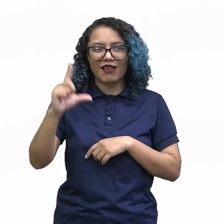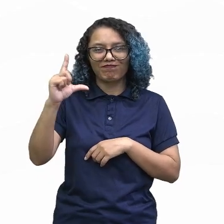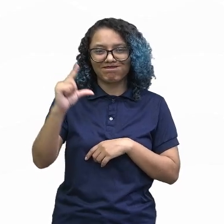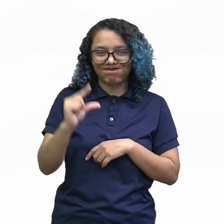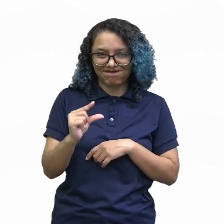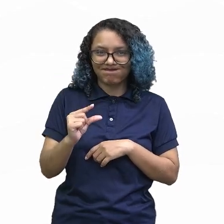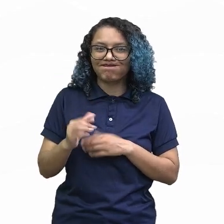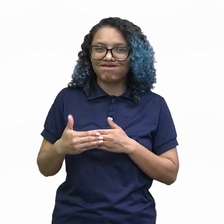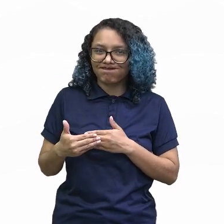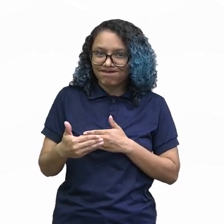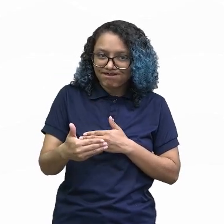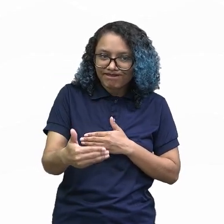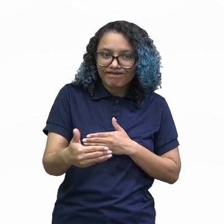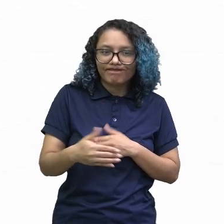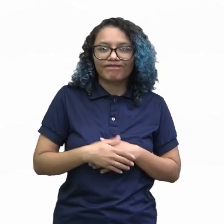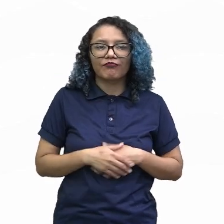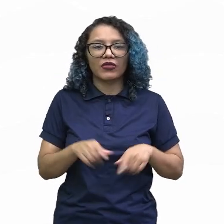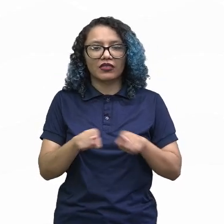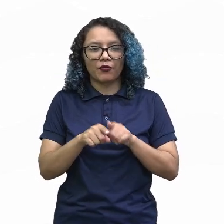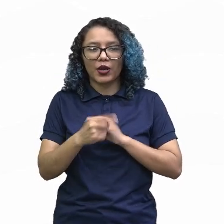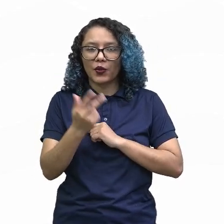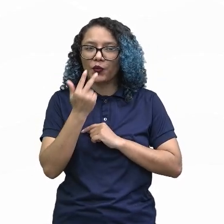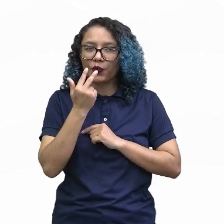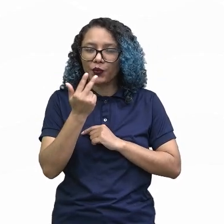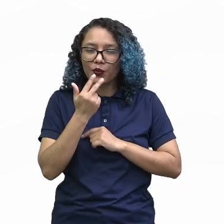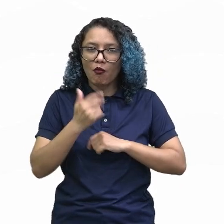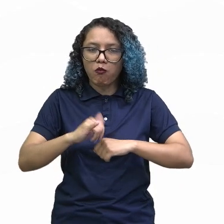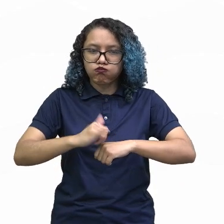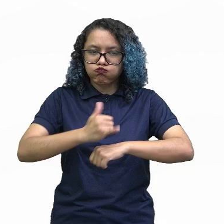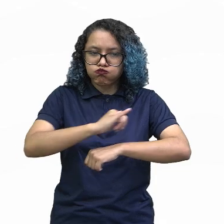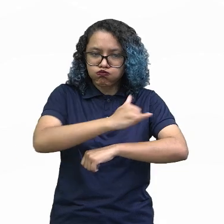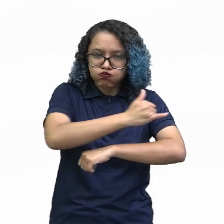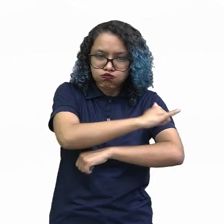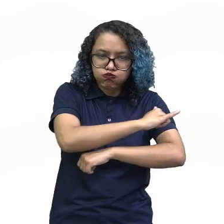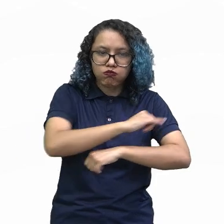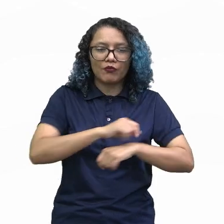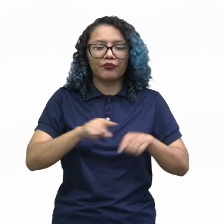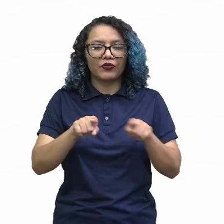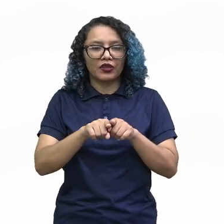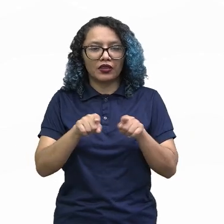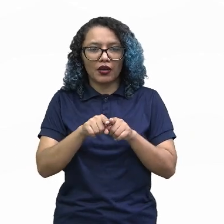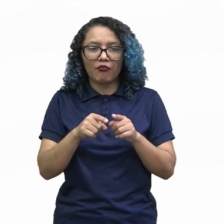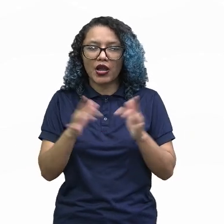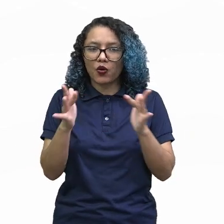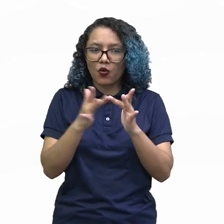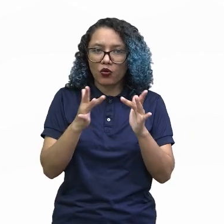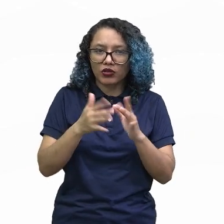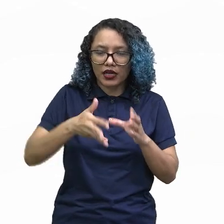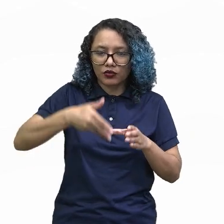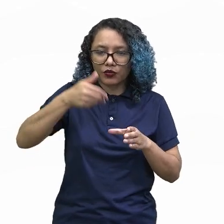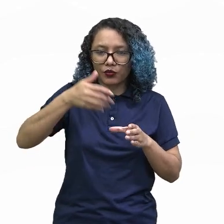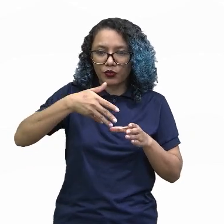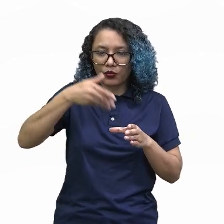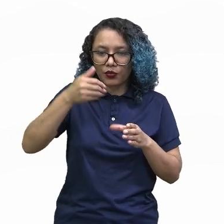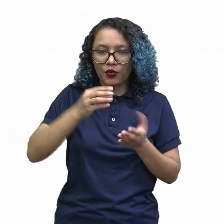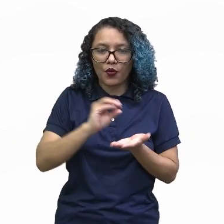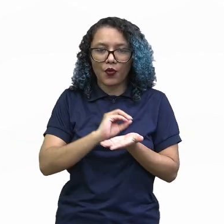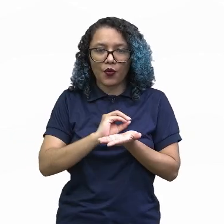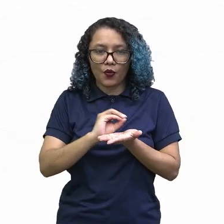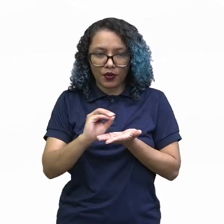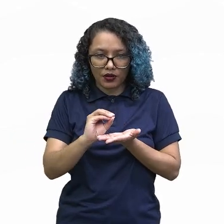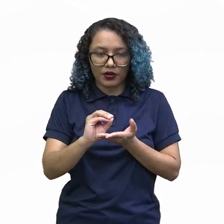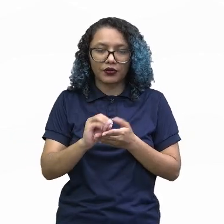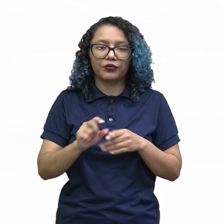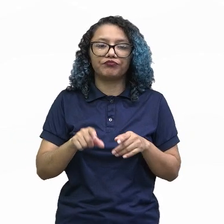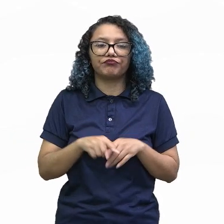prolongadamente. Exposição ao tabagismo, obesidade, exposição a solventes orgânicos.